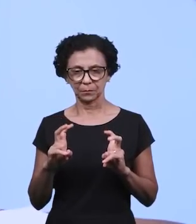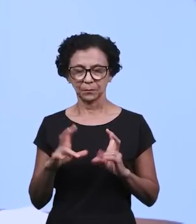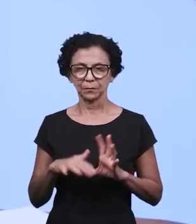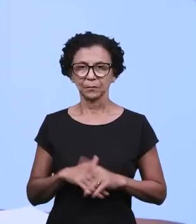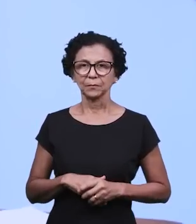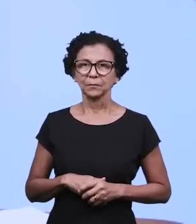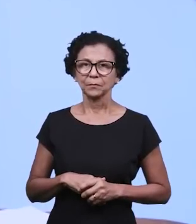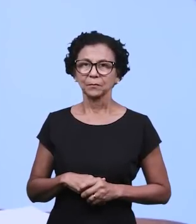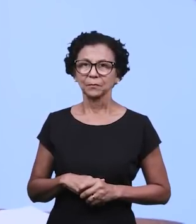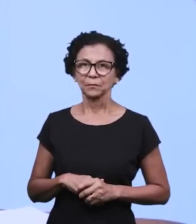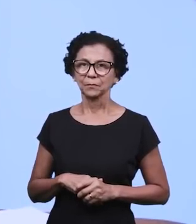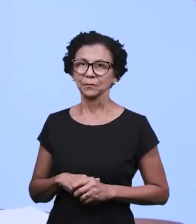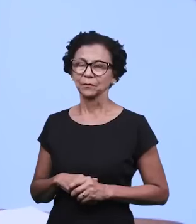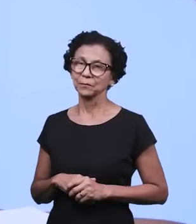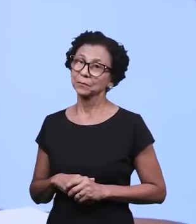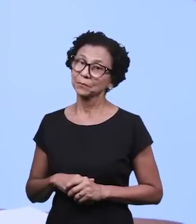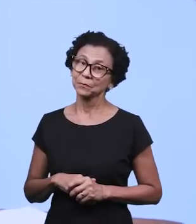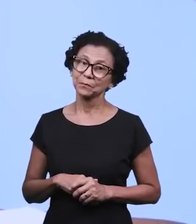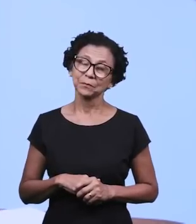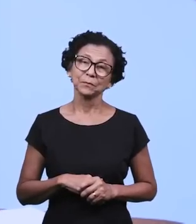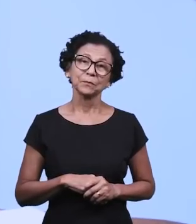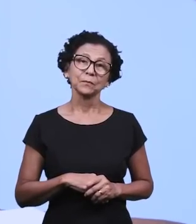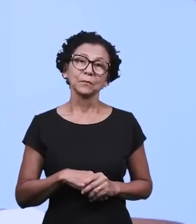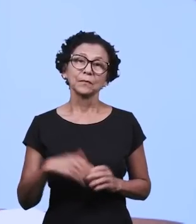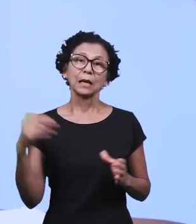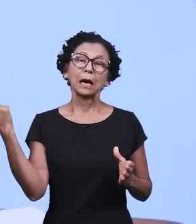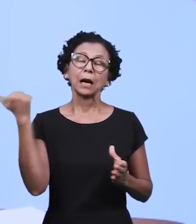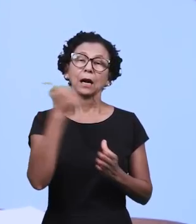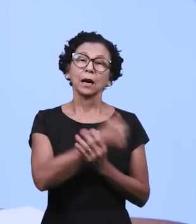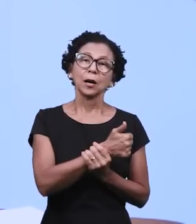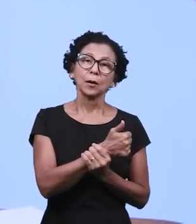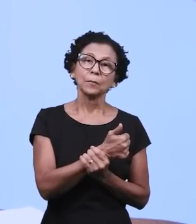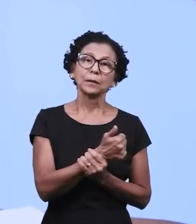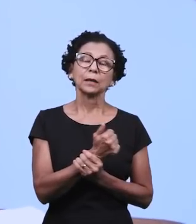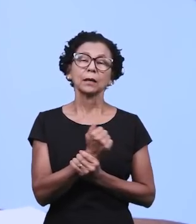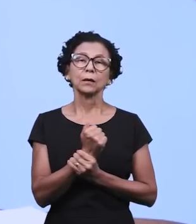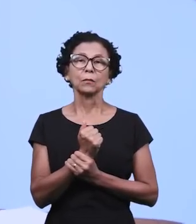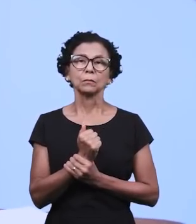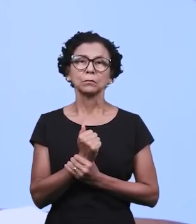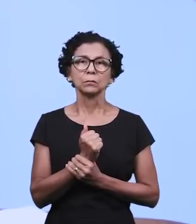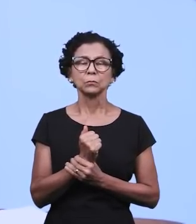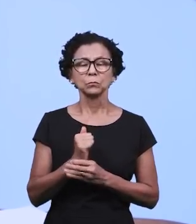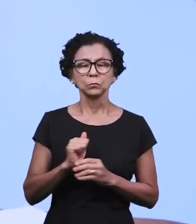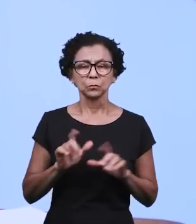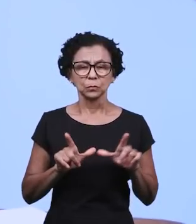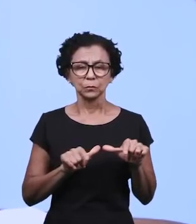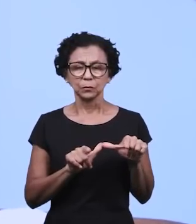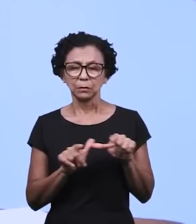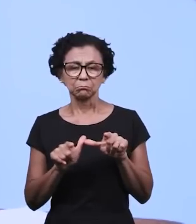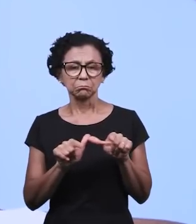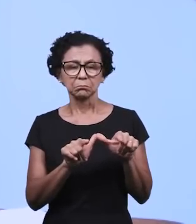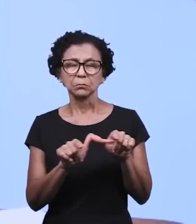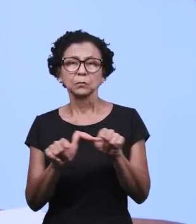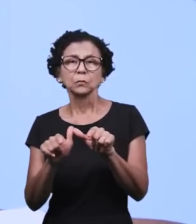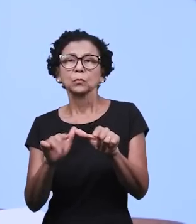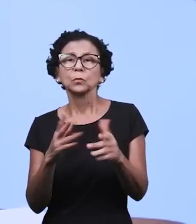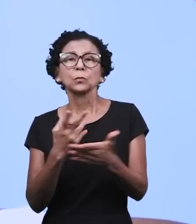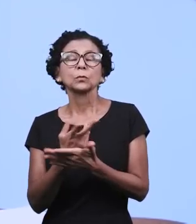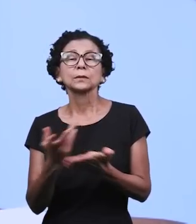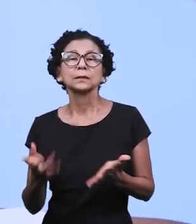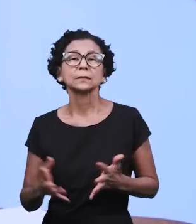ali visitei umas cidades muito interessantes, né? Jerusalém, Roma, depois